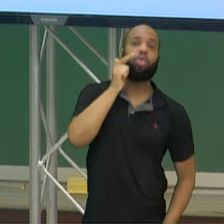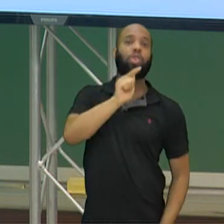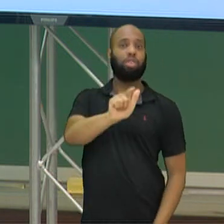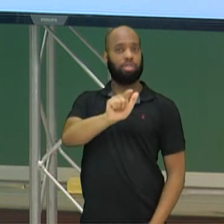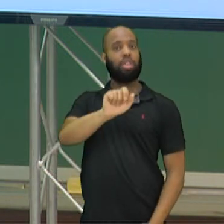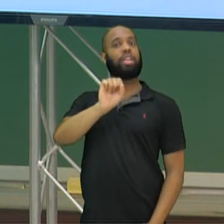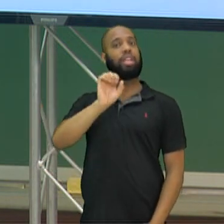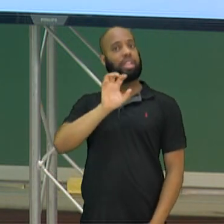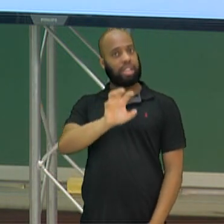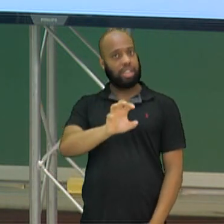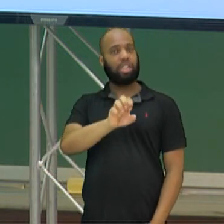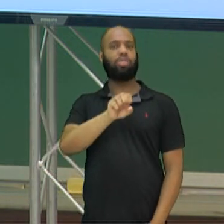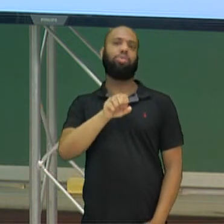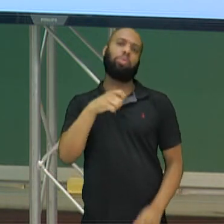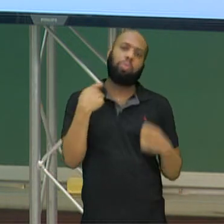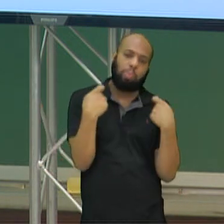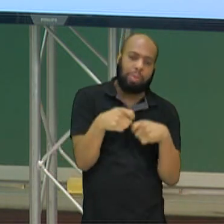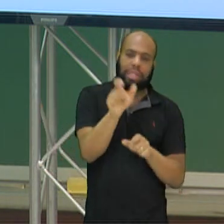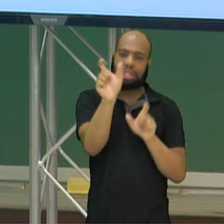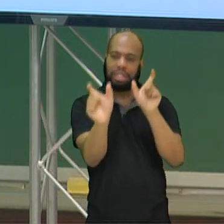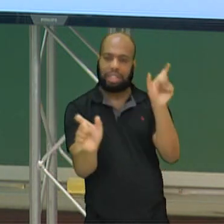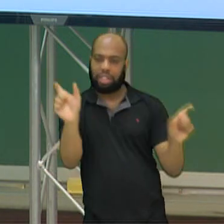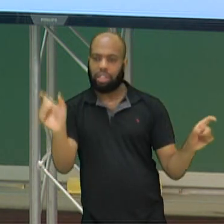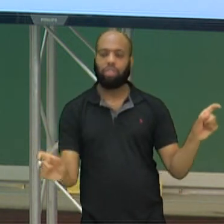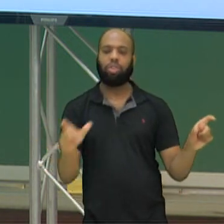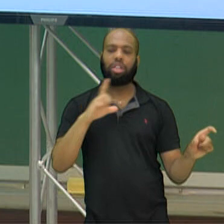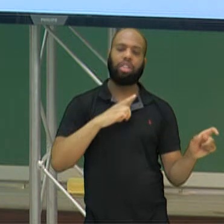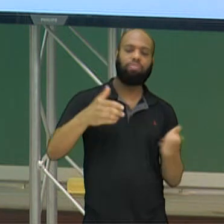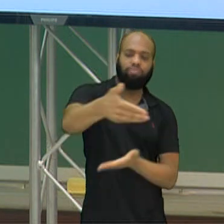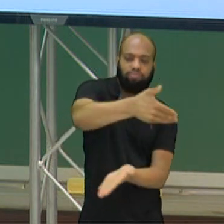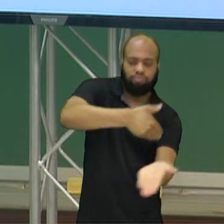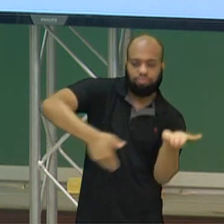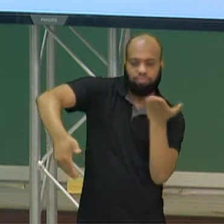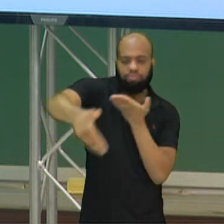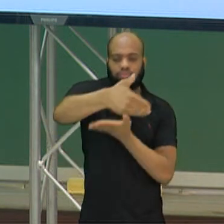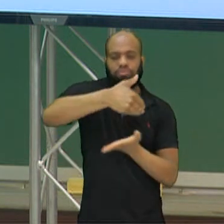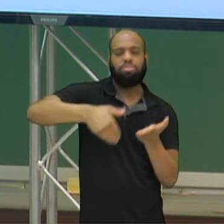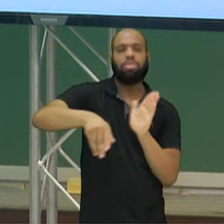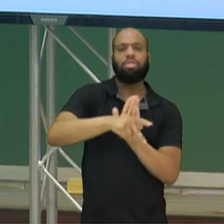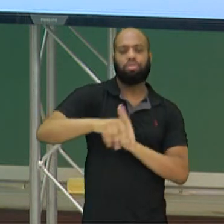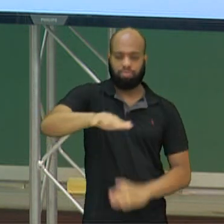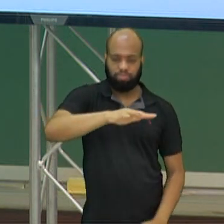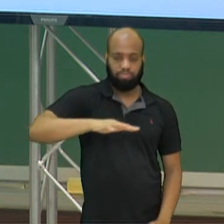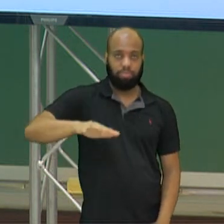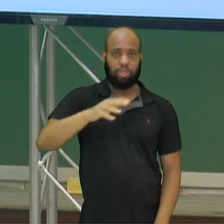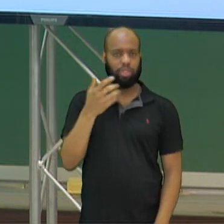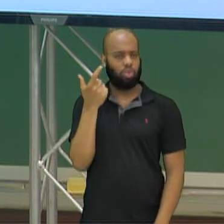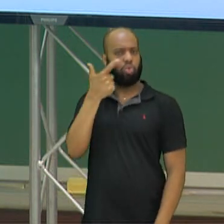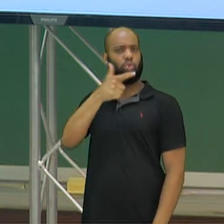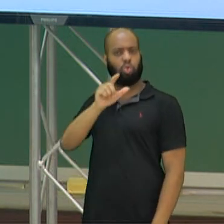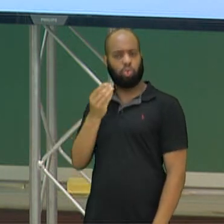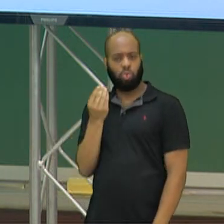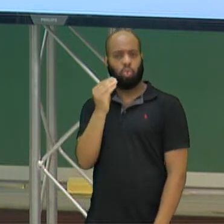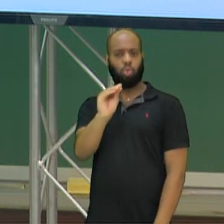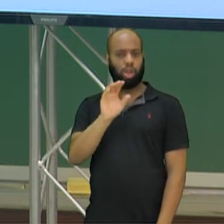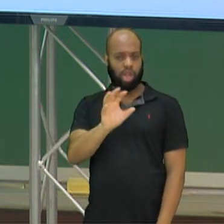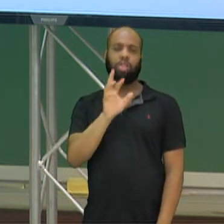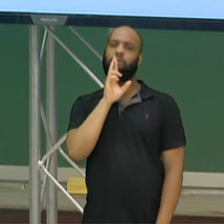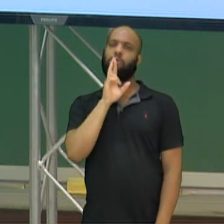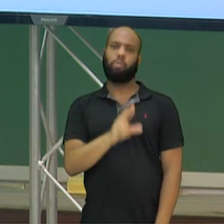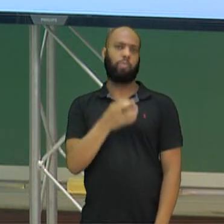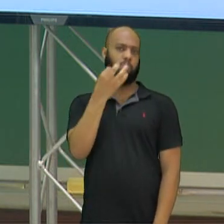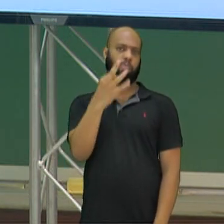indivíduos, da interação do indivíduo com o meio e vice-versa. Fechou isso daí? Tá excelente a tua resposta. O resto